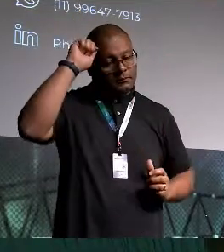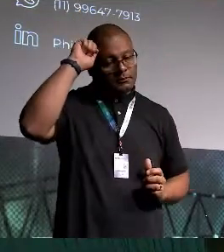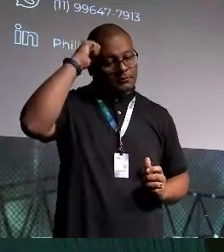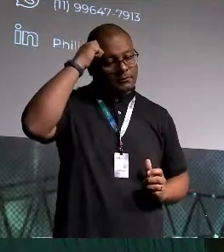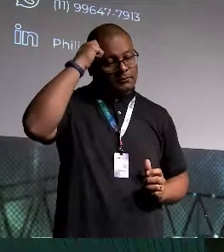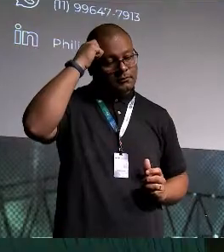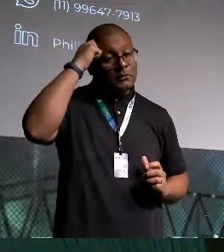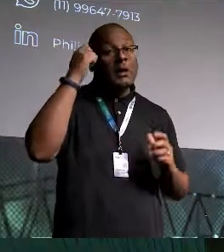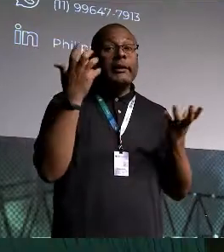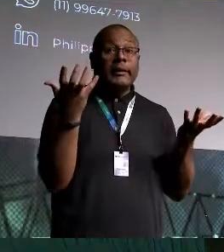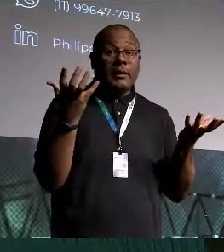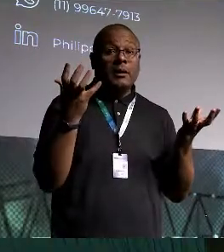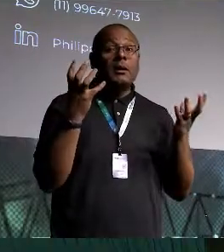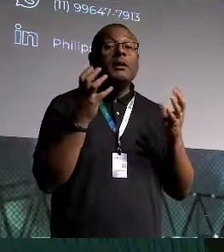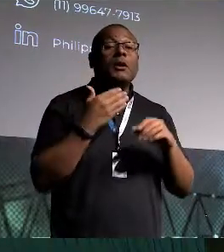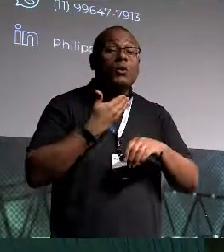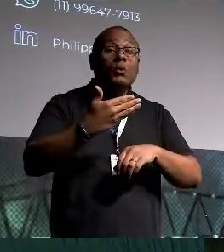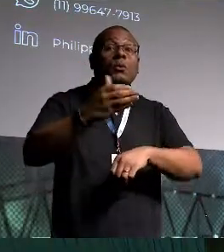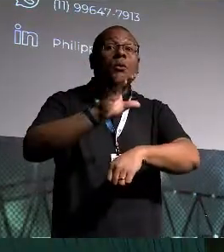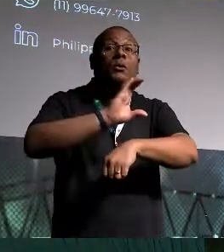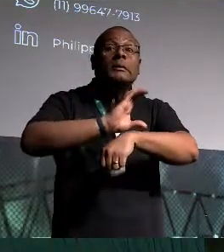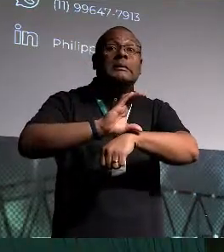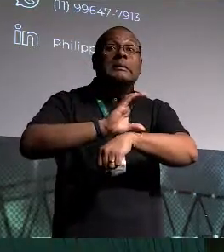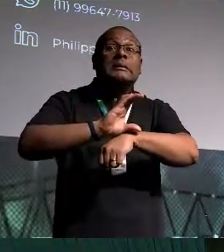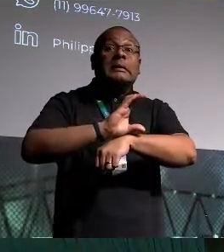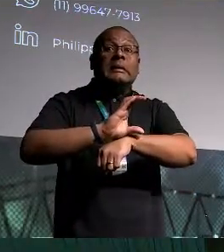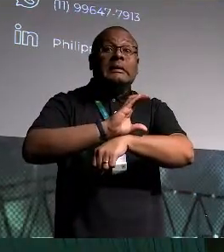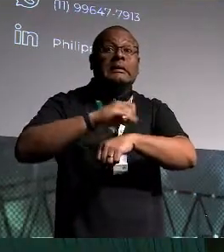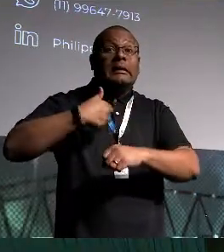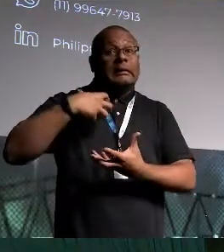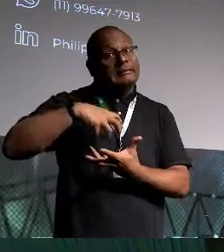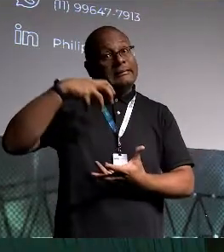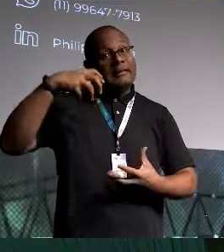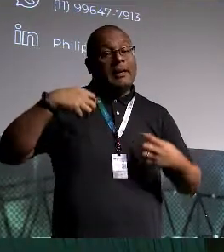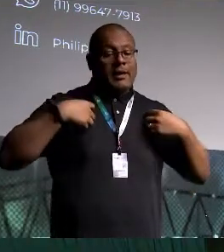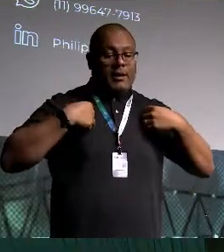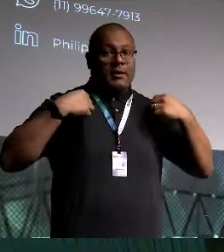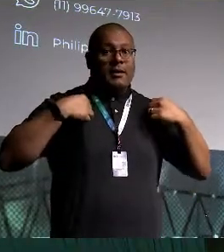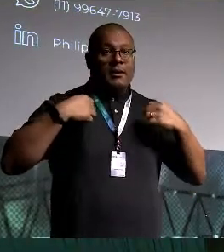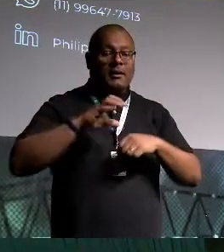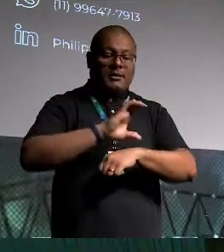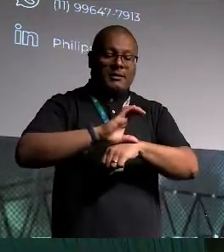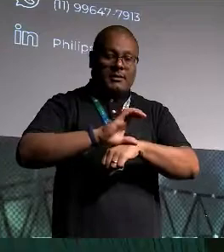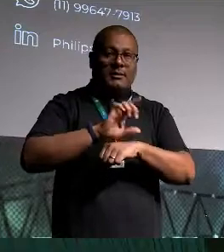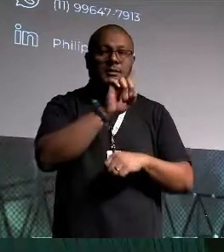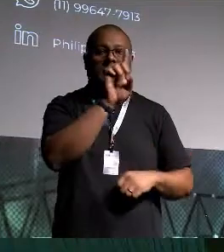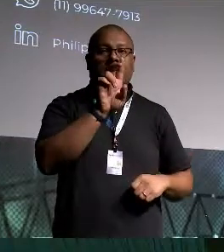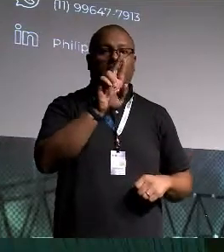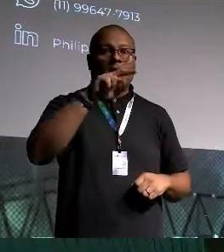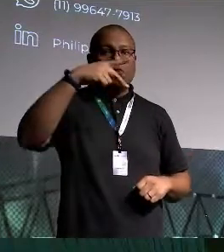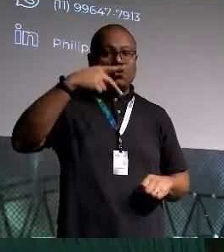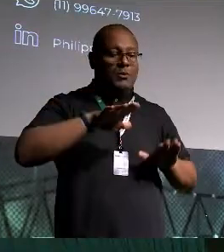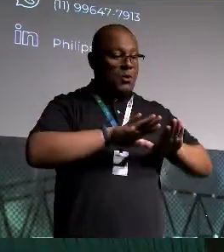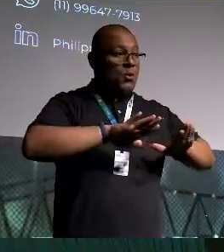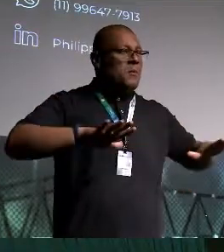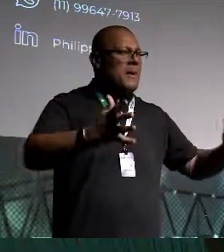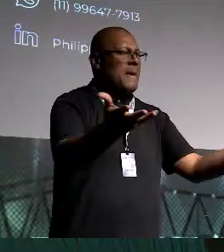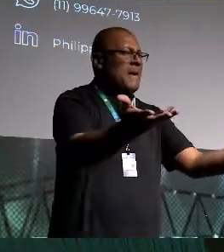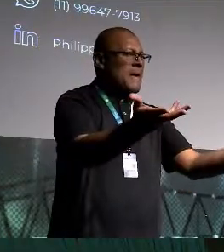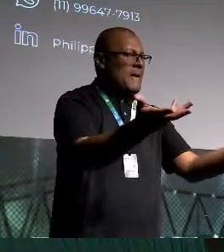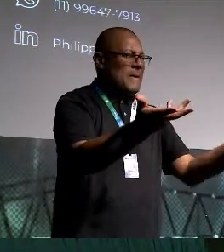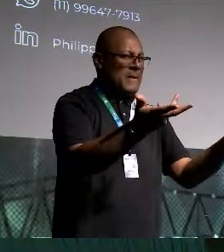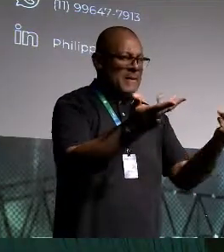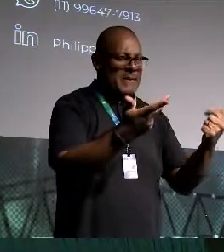estão ficando cada vez mais grisalhas. Eu estou vestindo uma camiseta cinza da Zup, estou aqui em frente a um palco